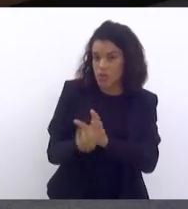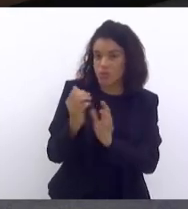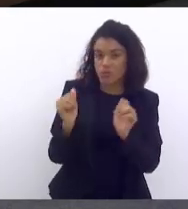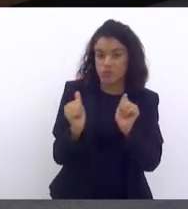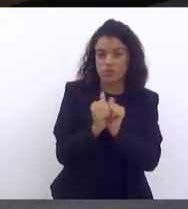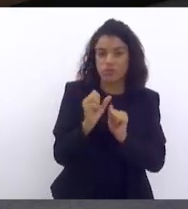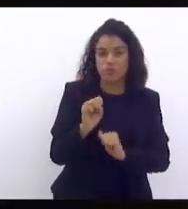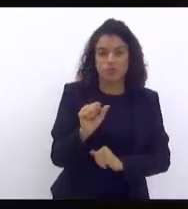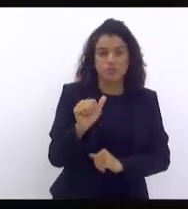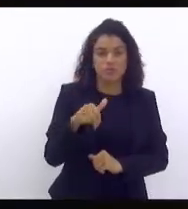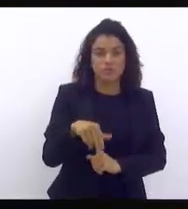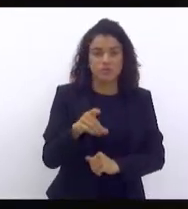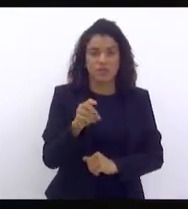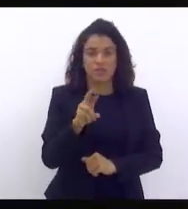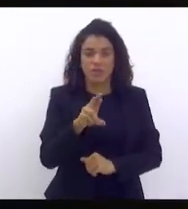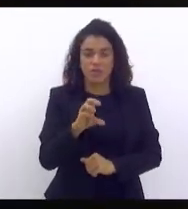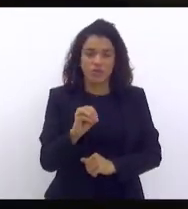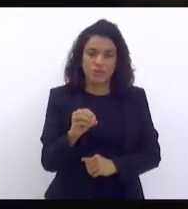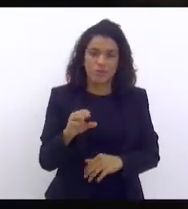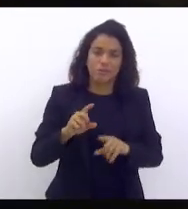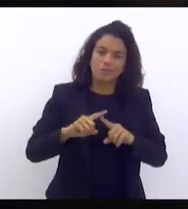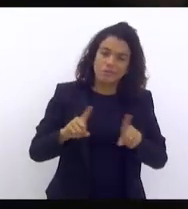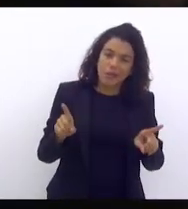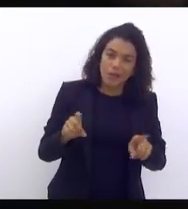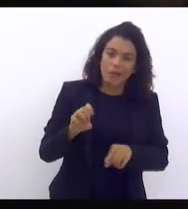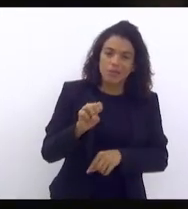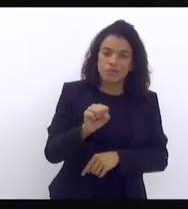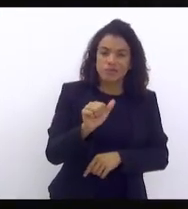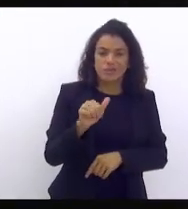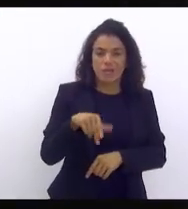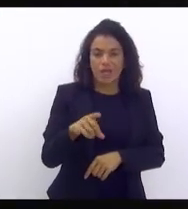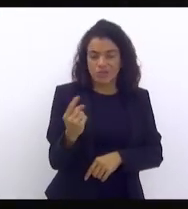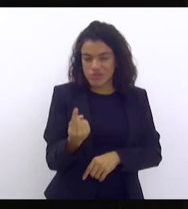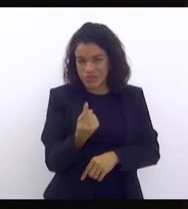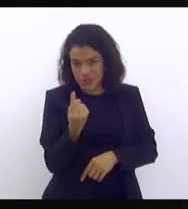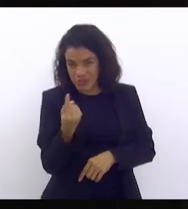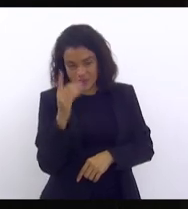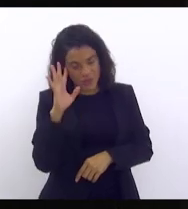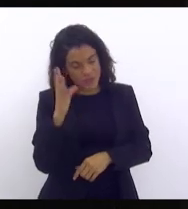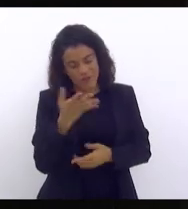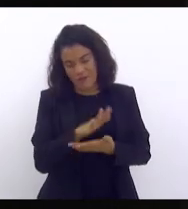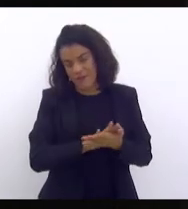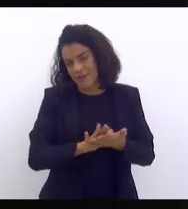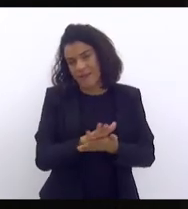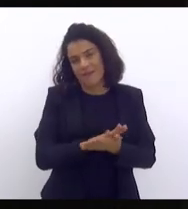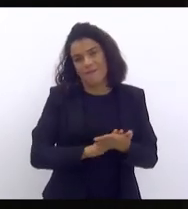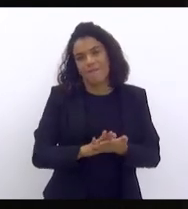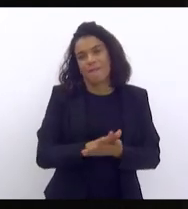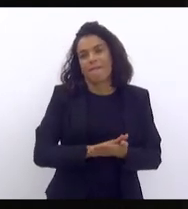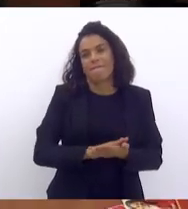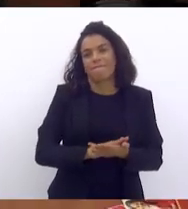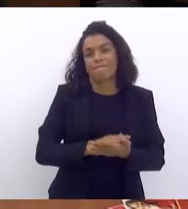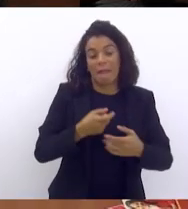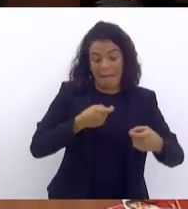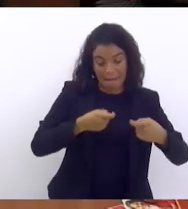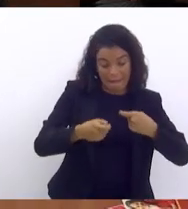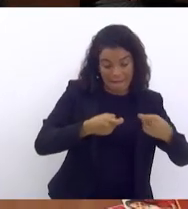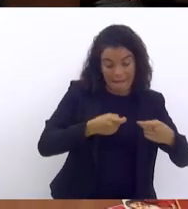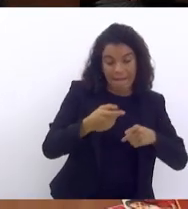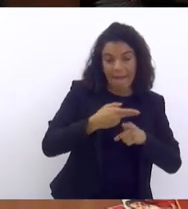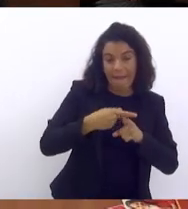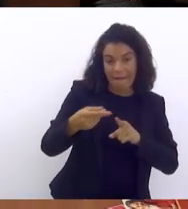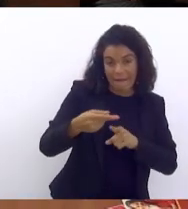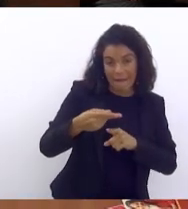Sandro. Mas o Sandro, sozinho, não vai resolver nada. Quem ganha a guerra é soldado.